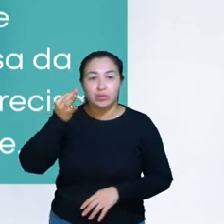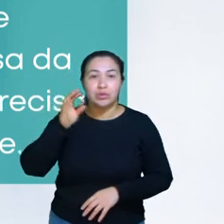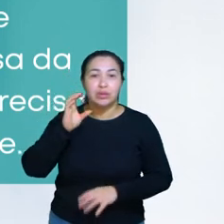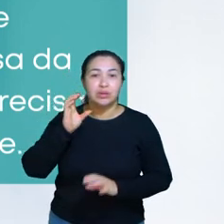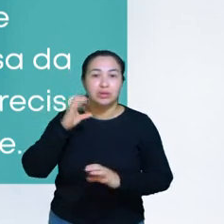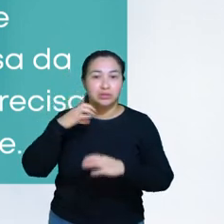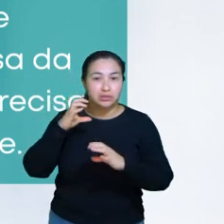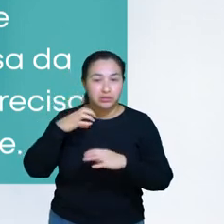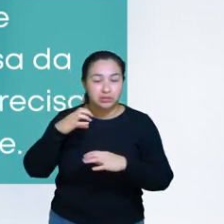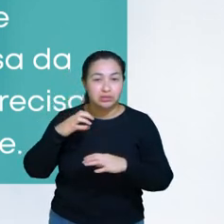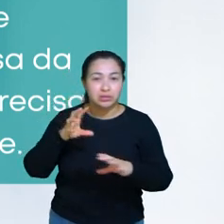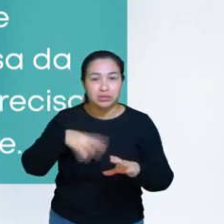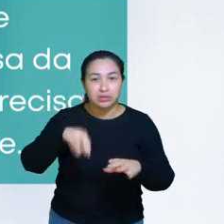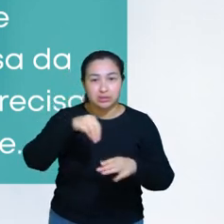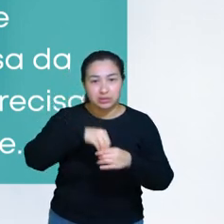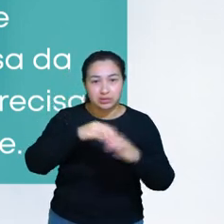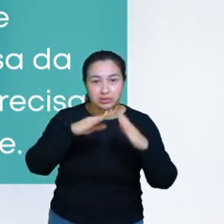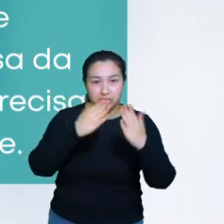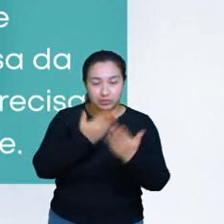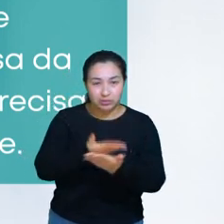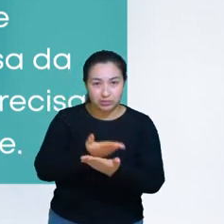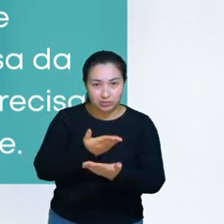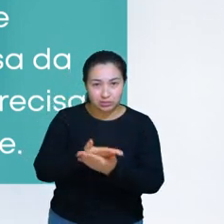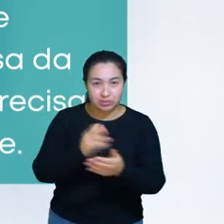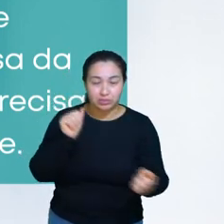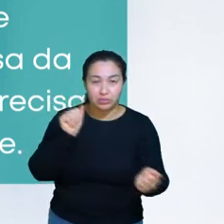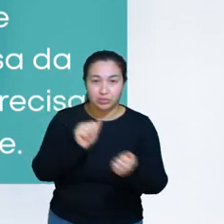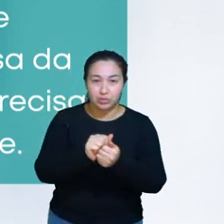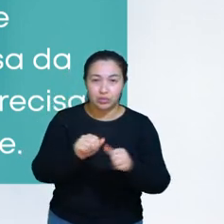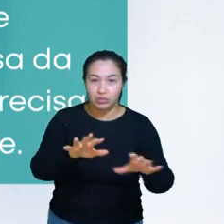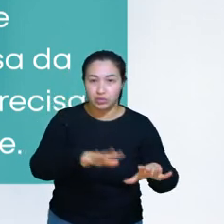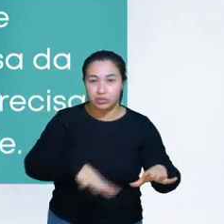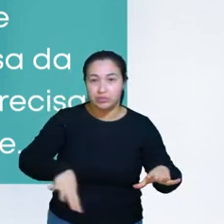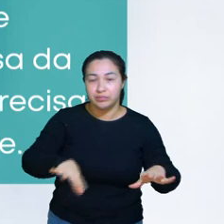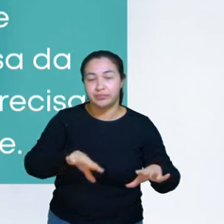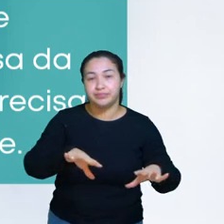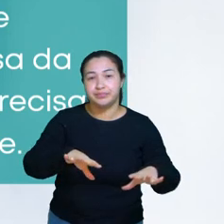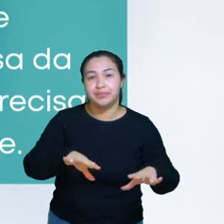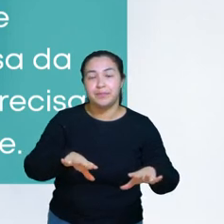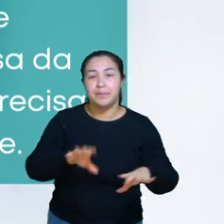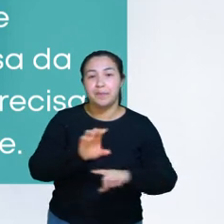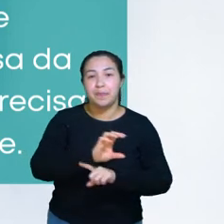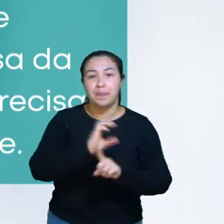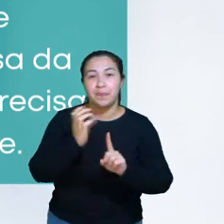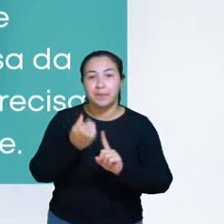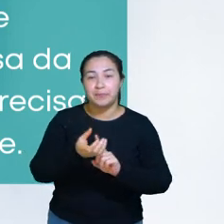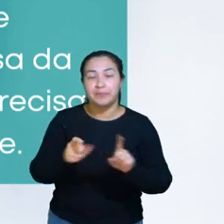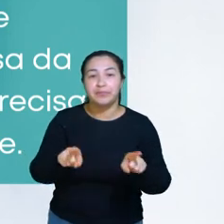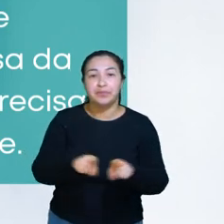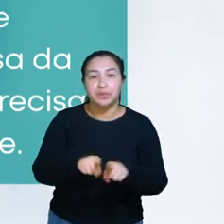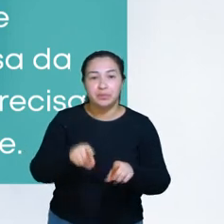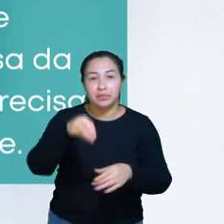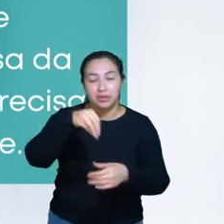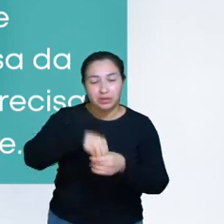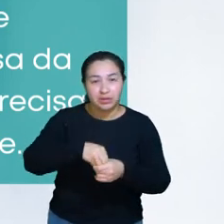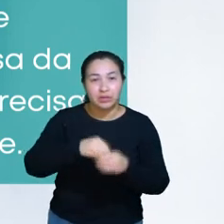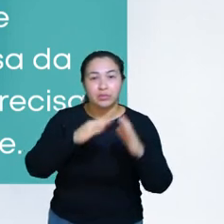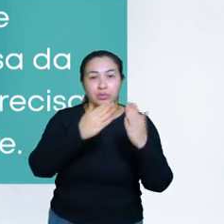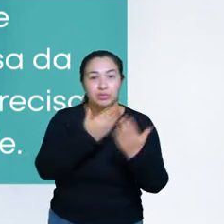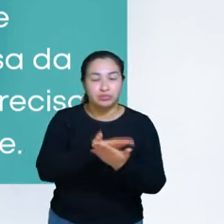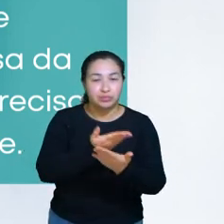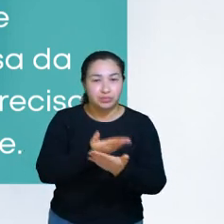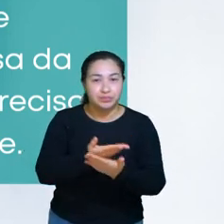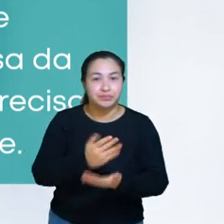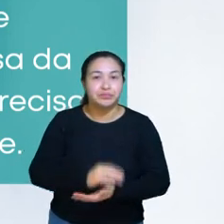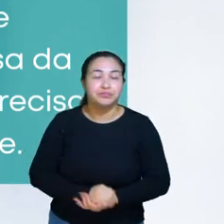precisa ser feito nas escolas junto à comunidades e e e e dentro das escolas também obviamente eh E